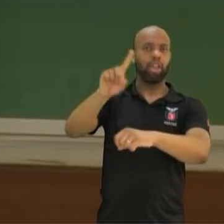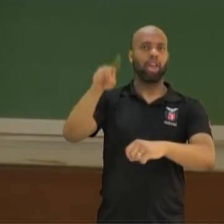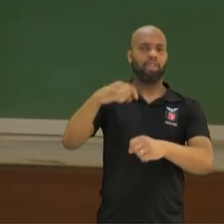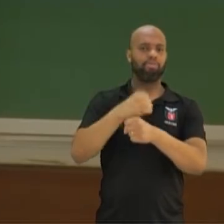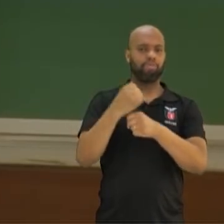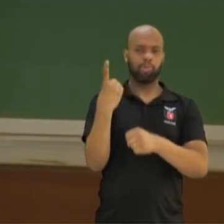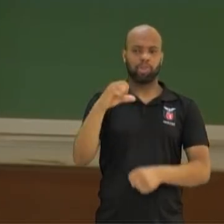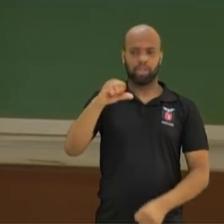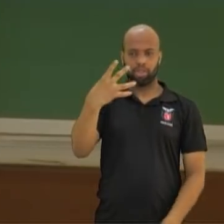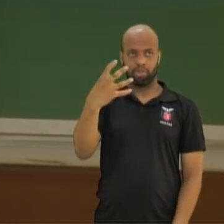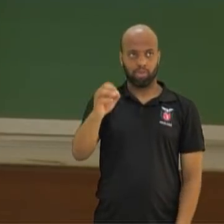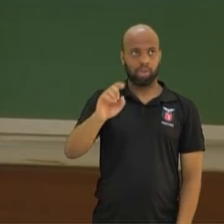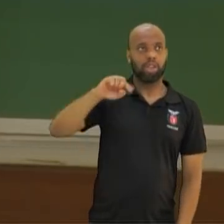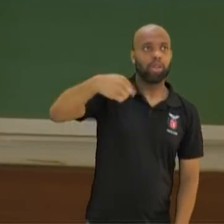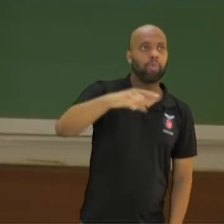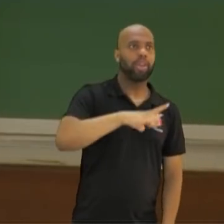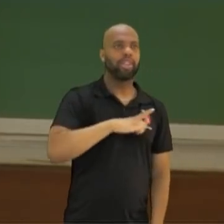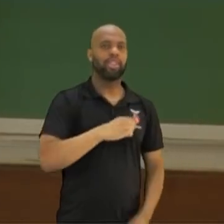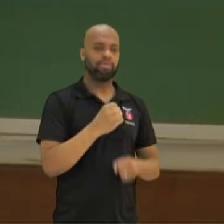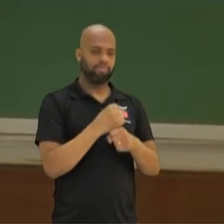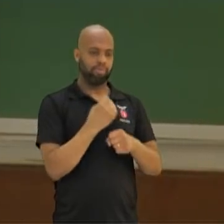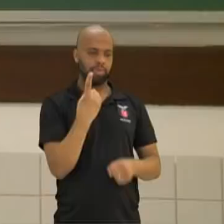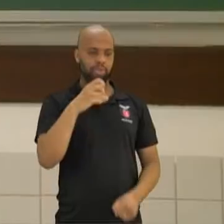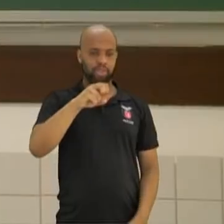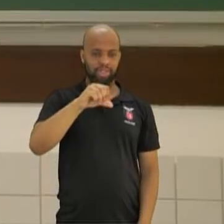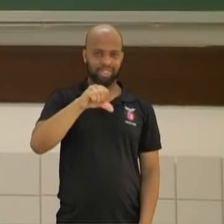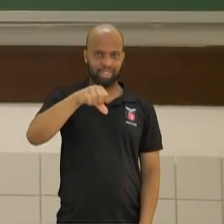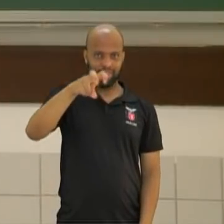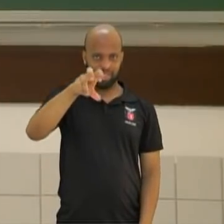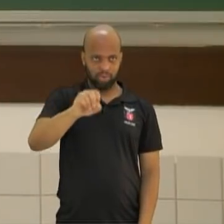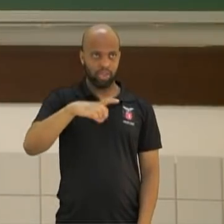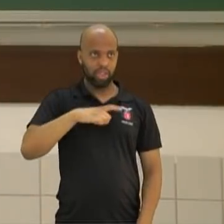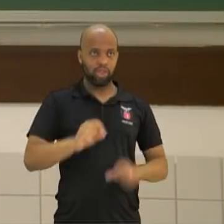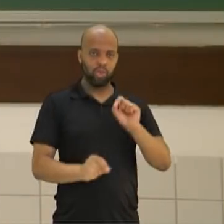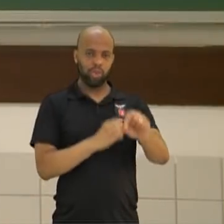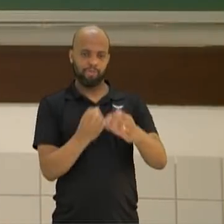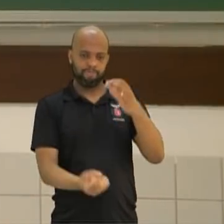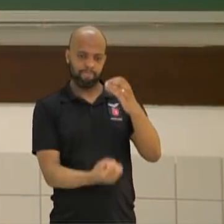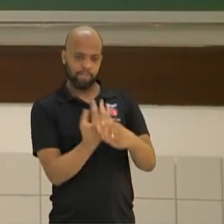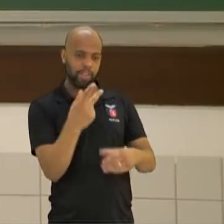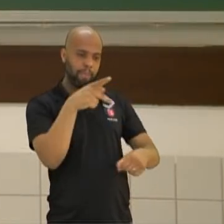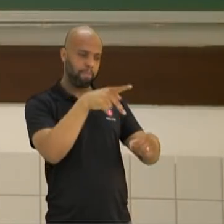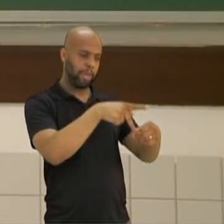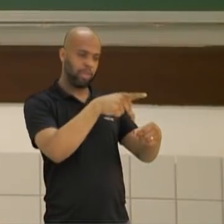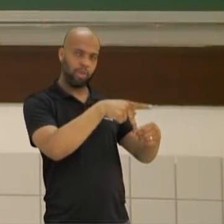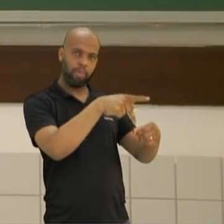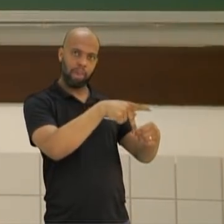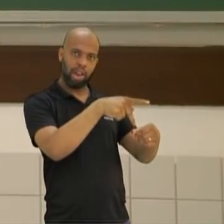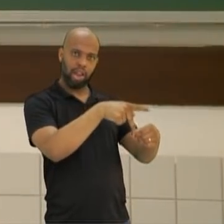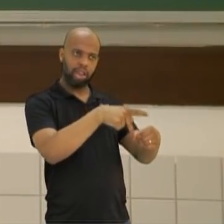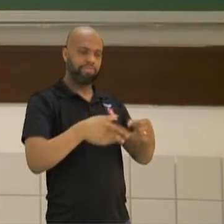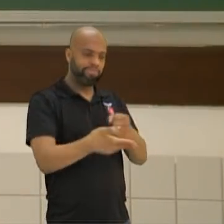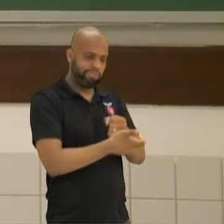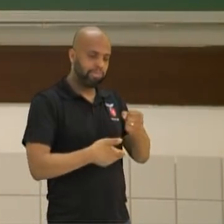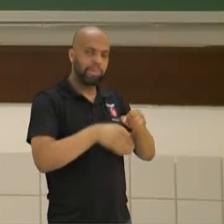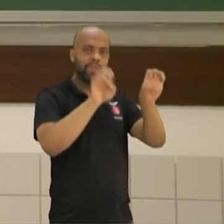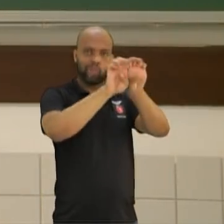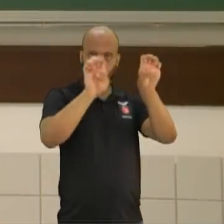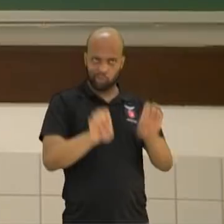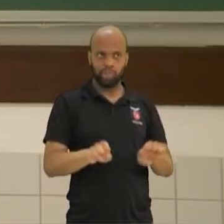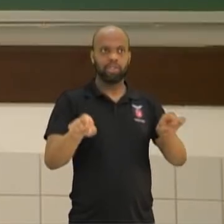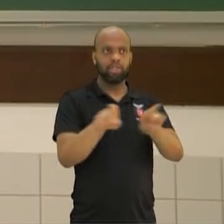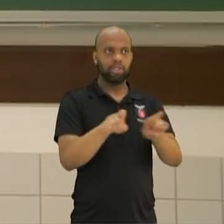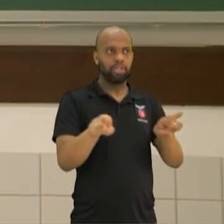40, seguidinhas pela década de 50, pelo nascimento da Petrobras, alicerce da estrutura